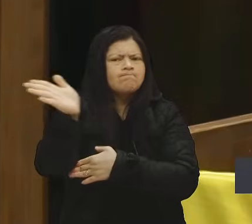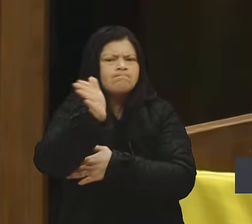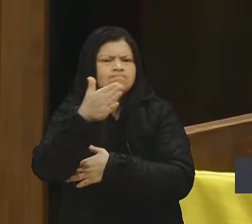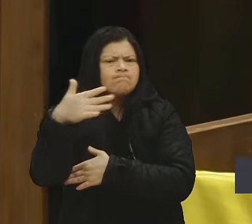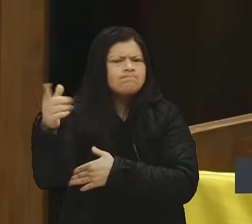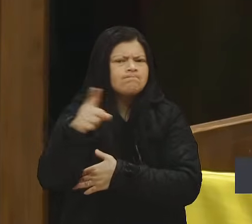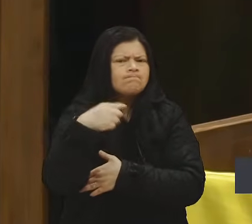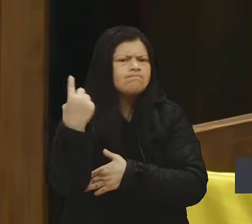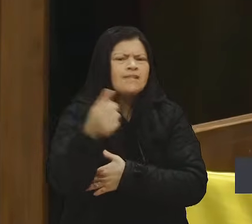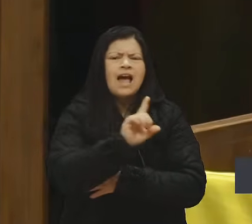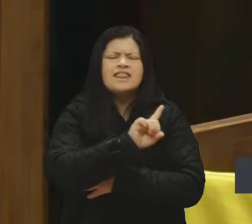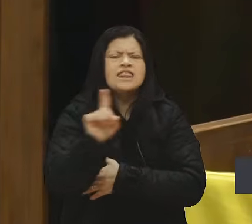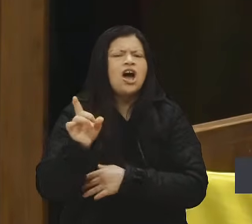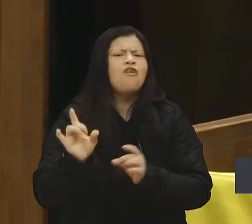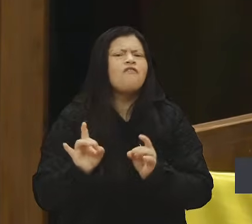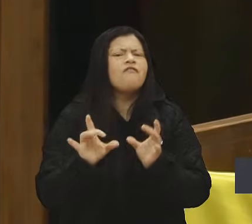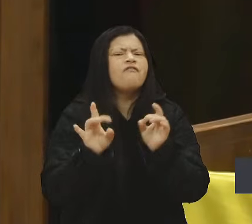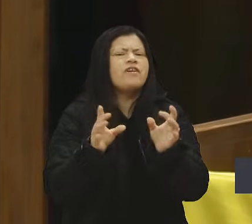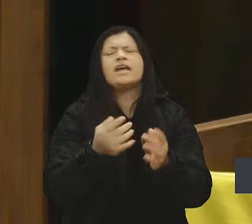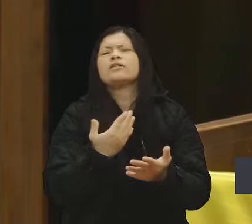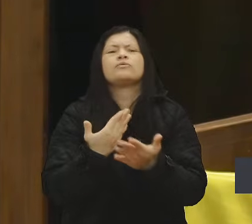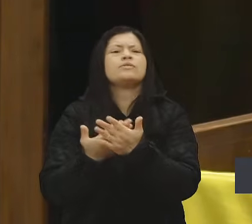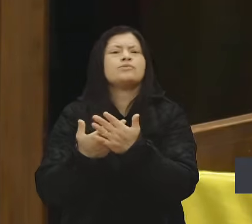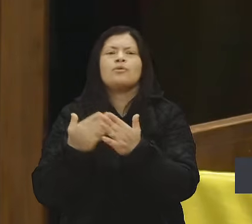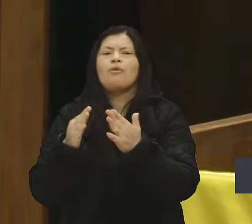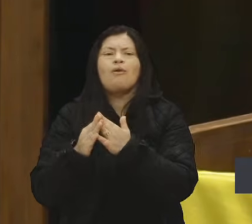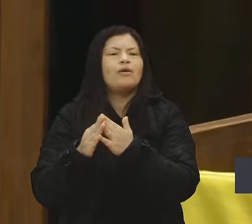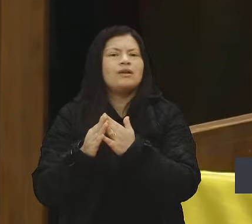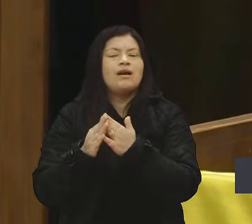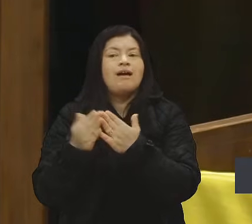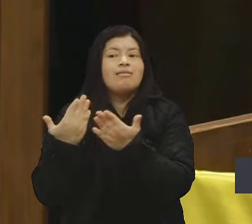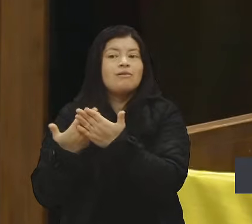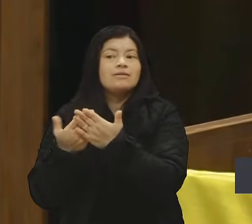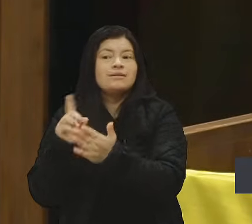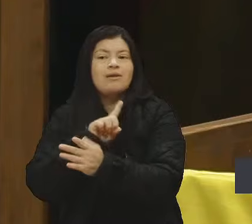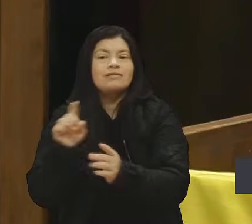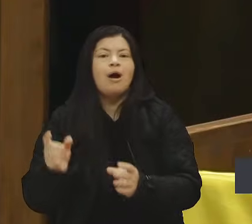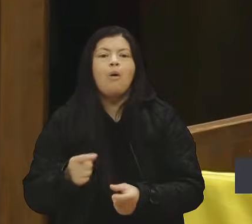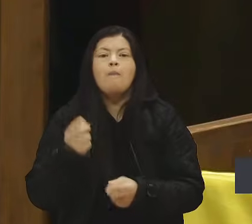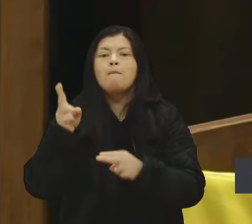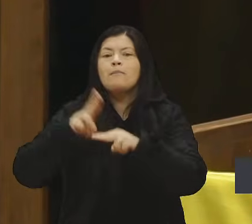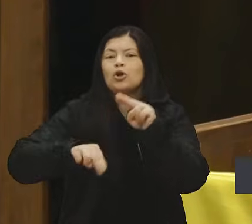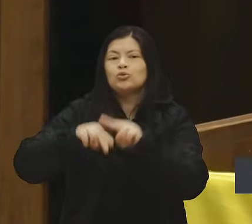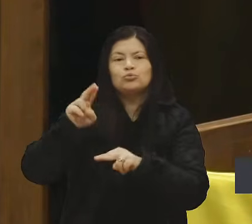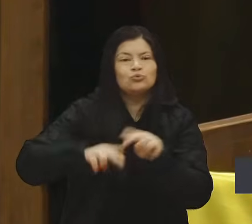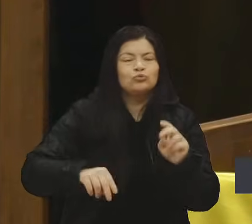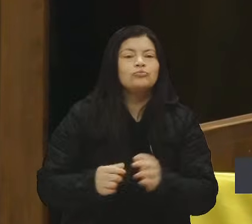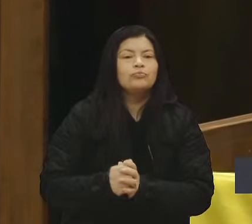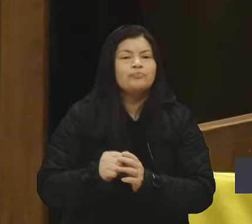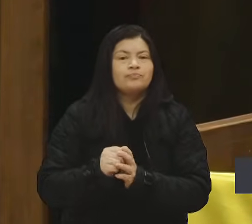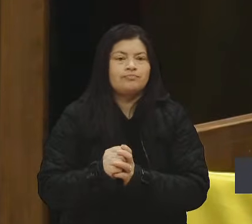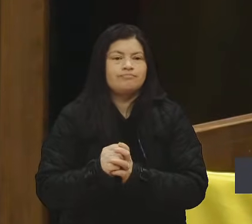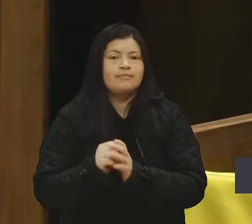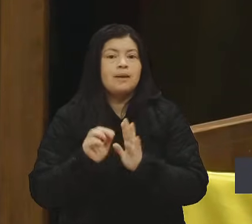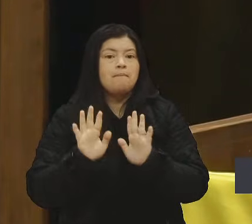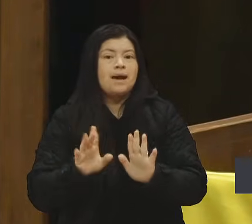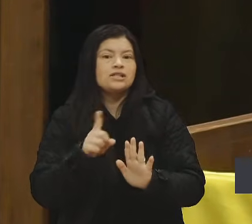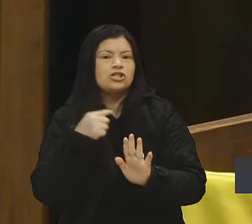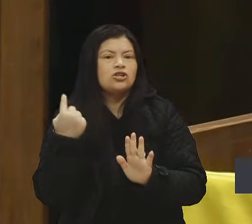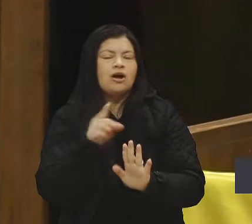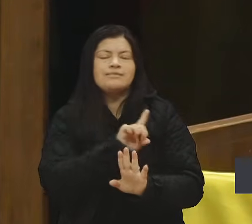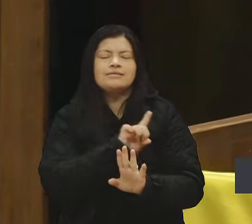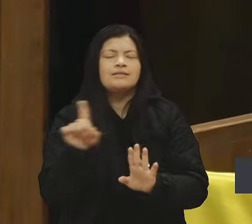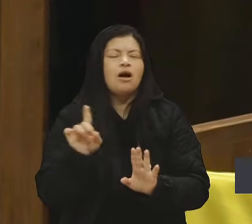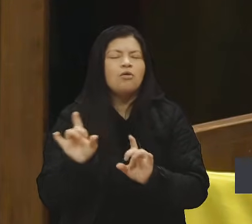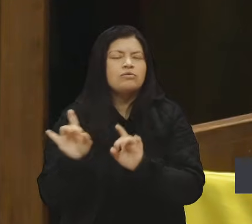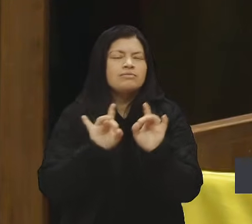não venda a minha escola, educação não é mercadoria, vai seguir, mesmo que o leilão aconteça, nós não vamos